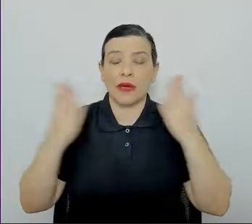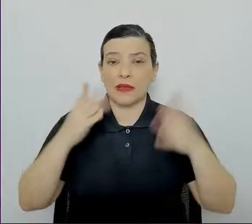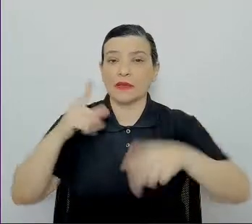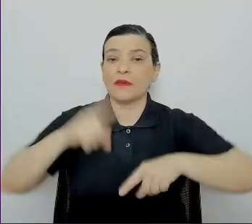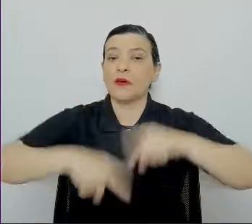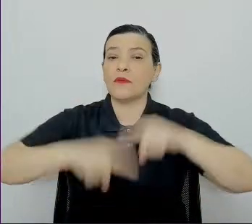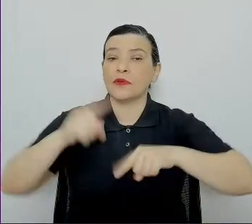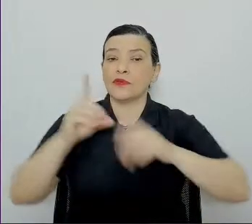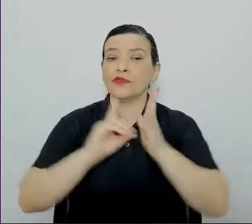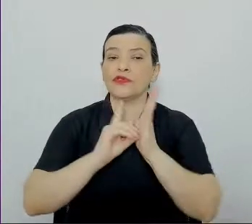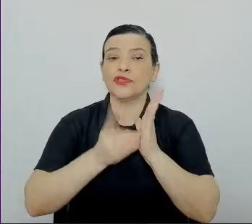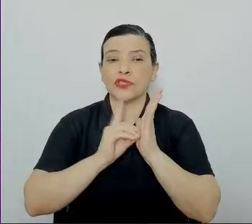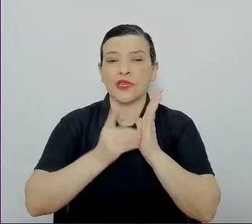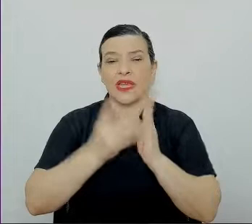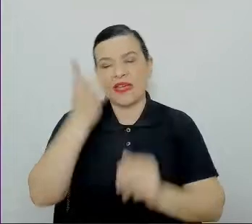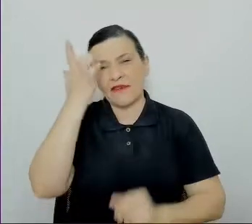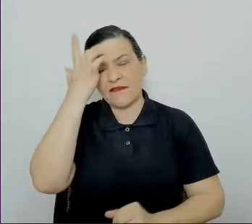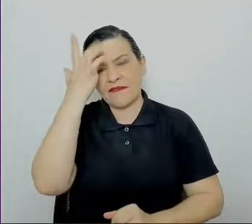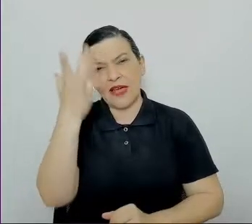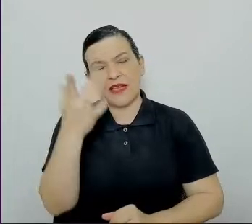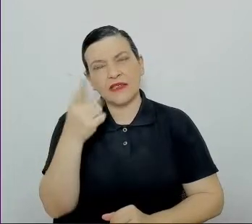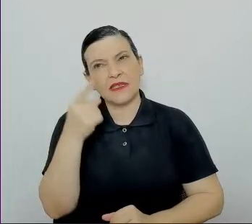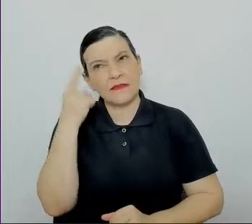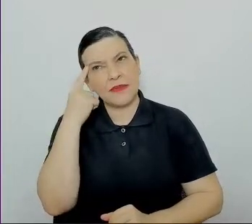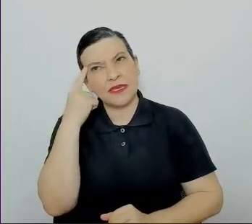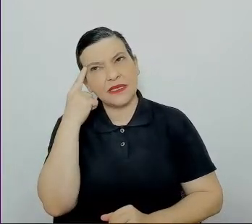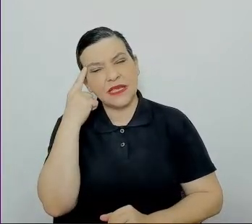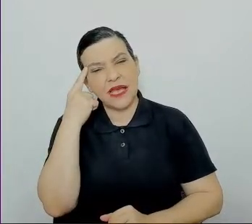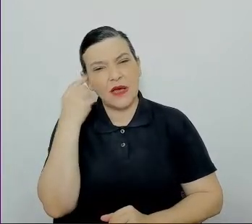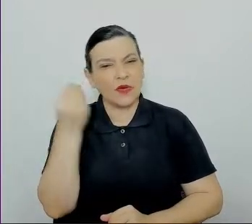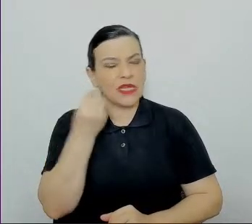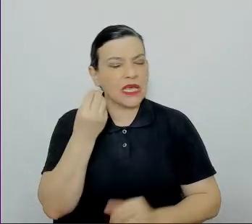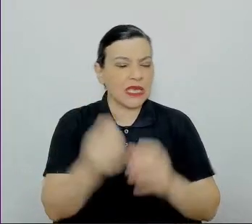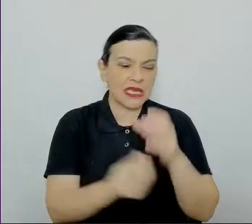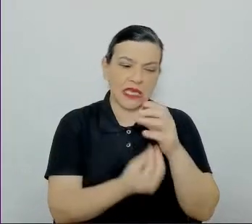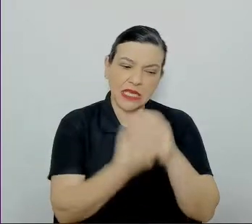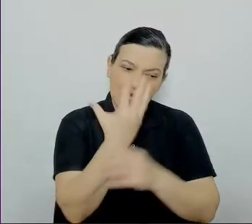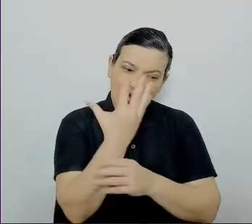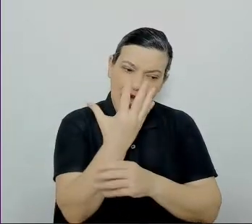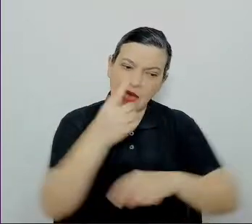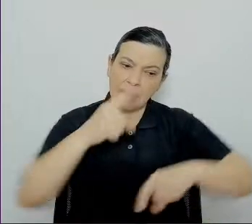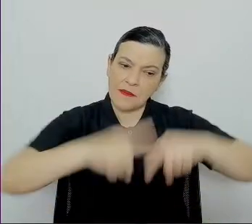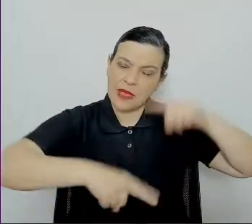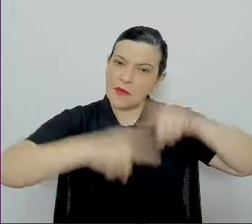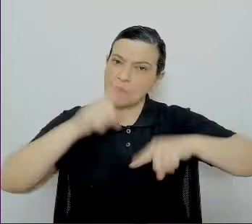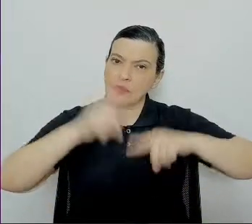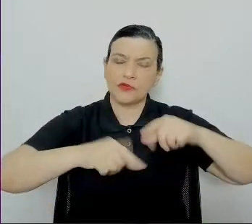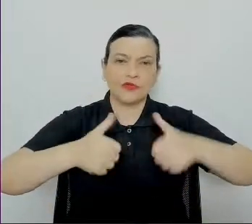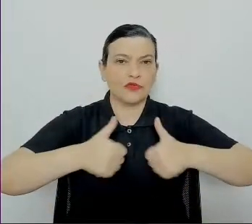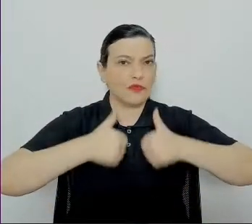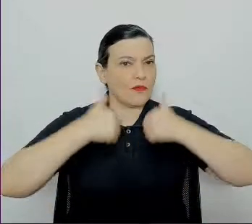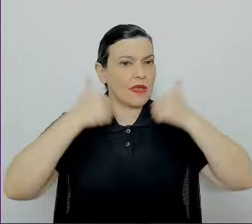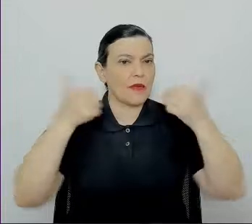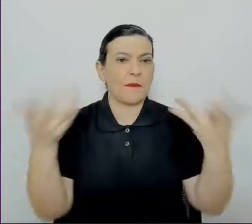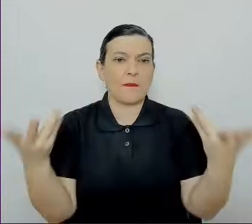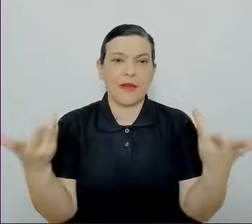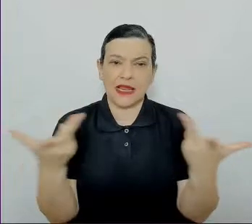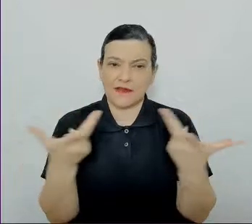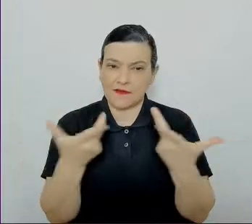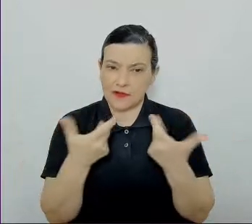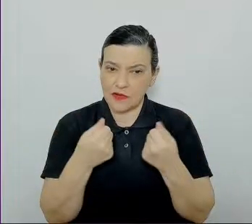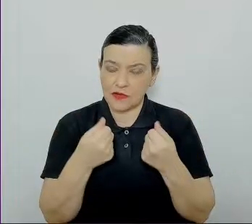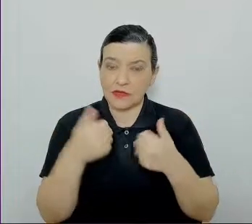É fácil você parar e pensar naquela funcionalidade. Então, eu vou criar e meu produto vai ser melhor, ele vai se tornar um excelente produto. Mas quando